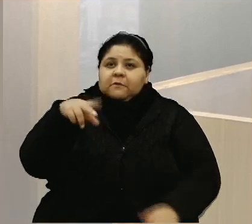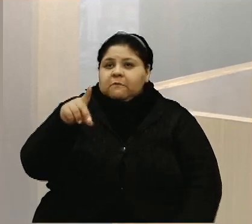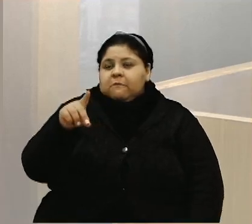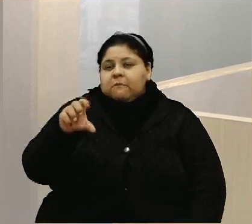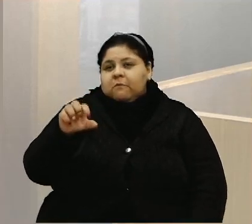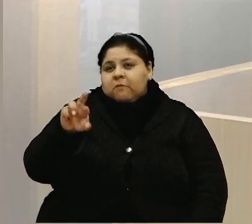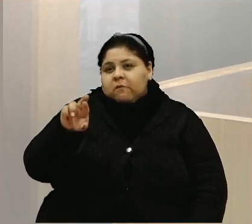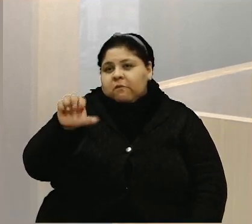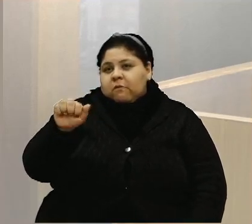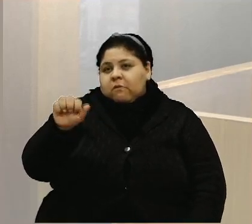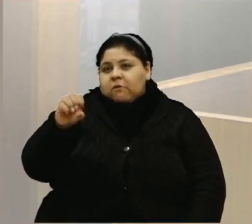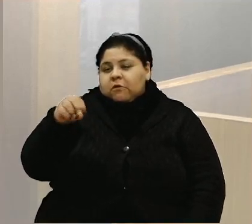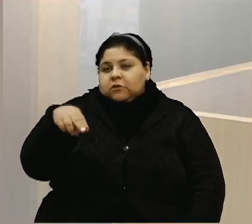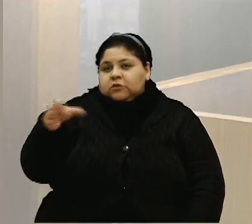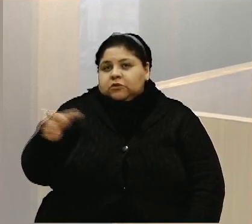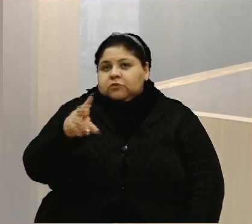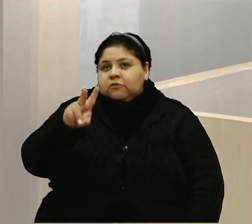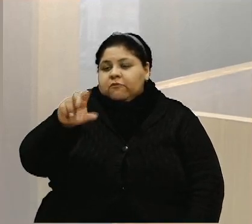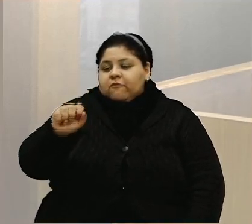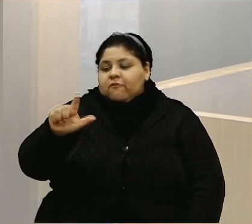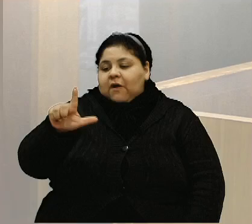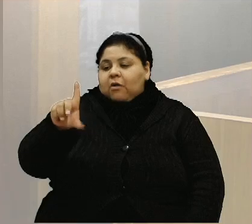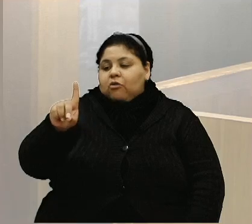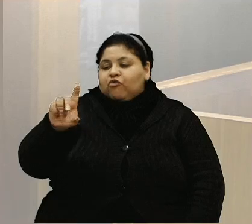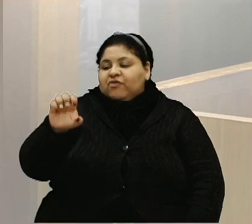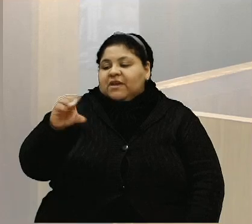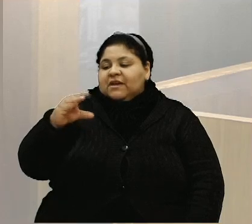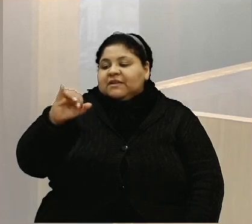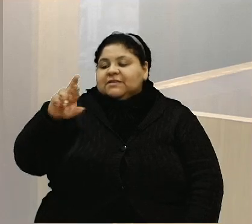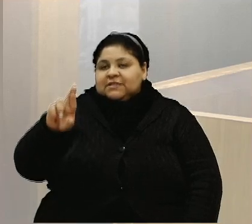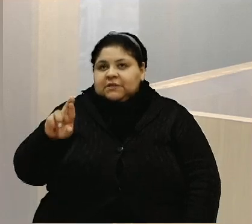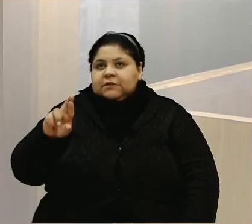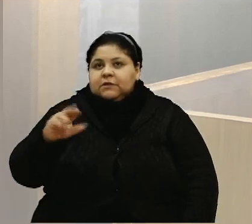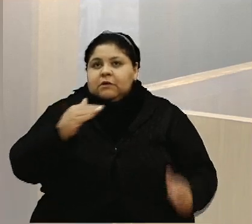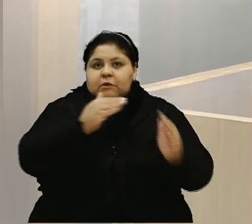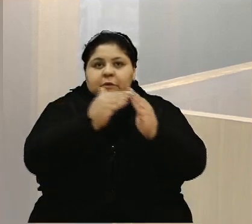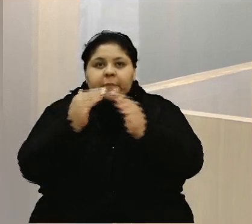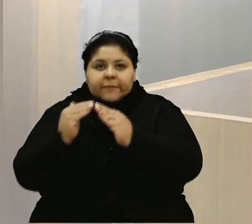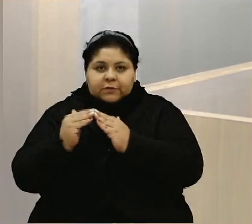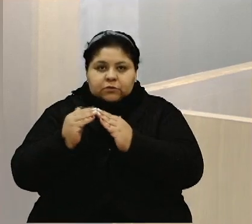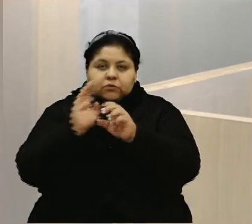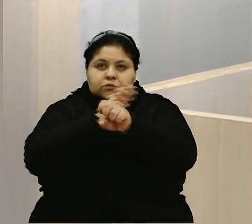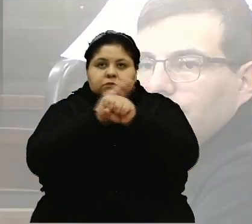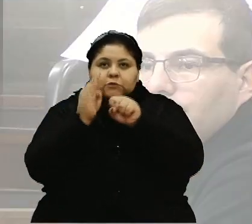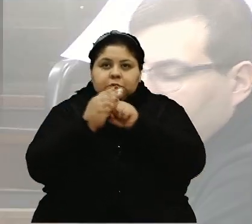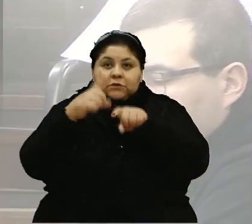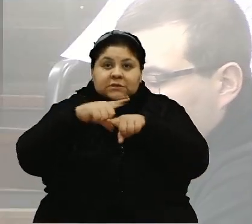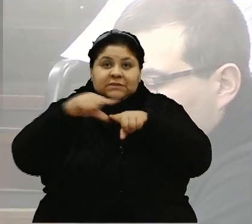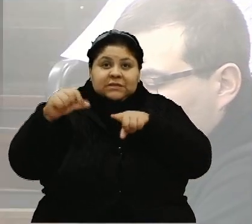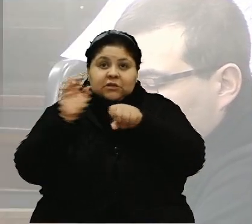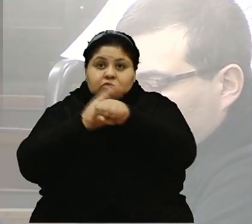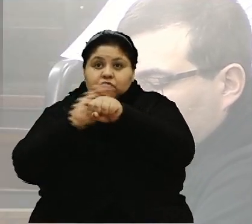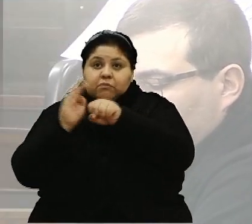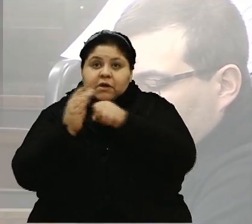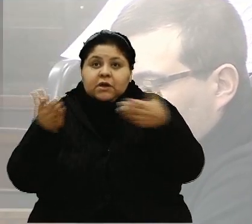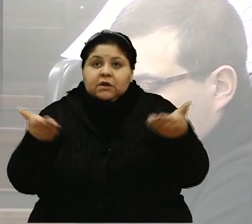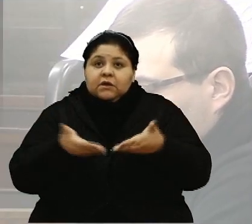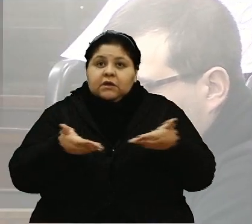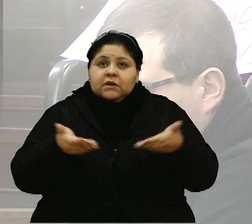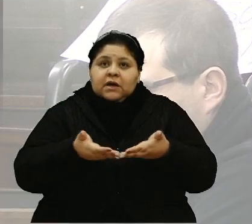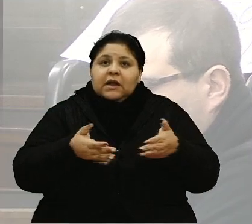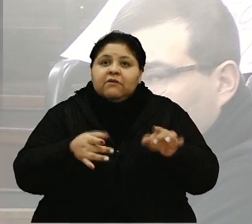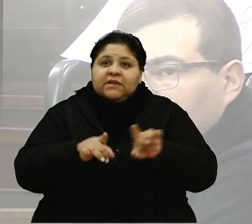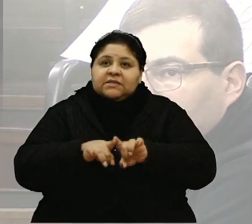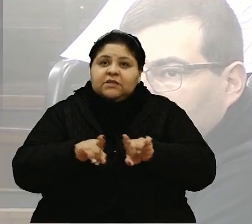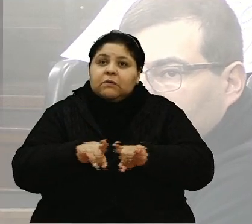do Planalto Frente. E eu, saindo do bairro agora de manhã, a